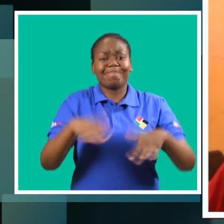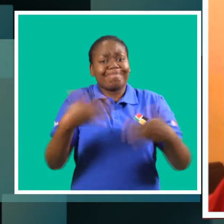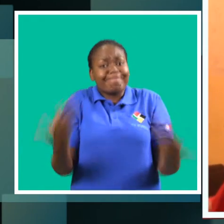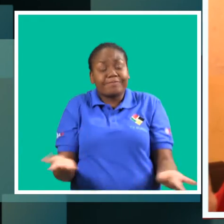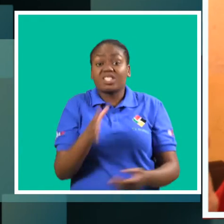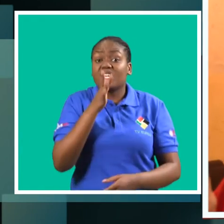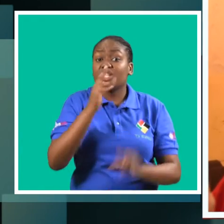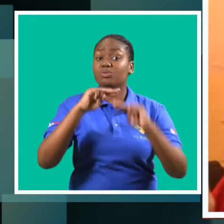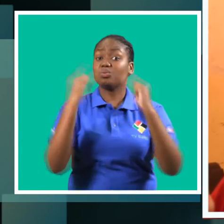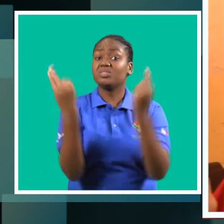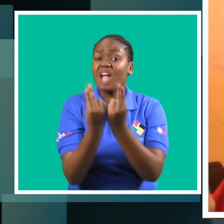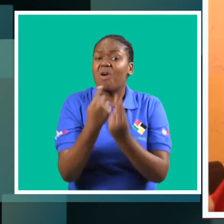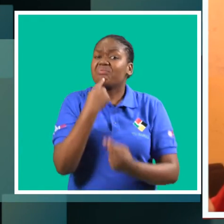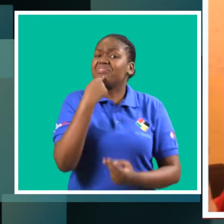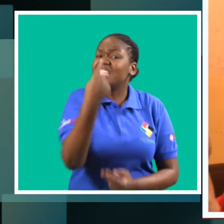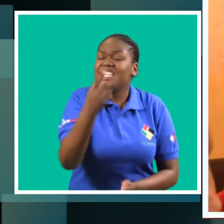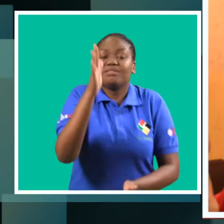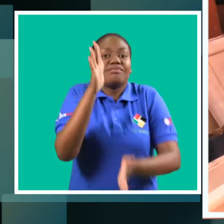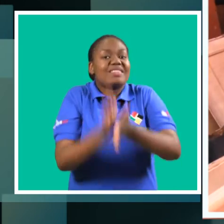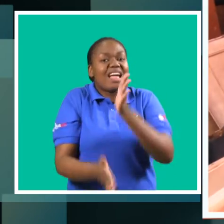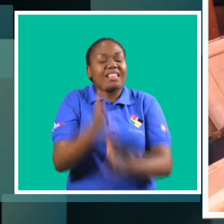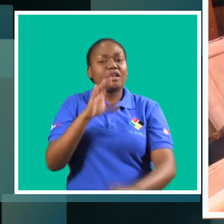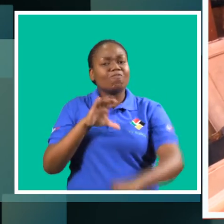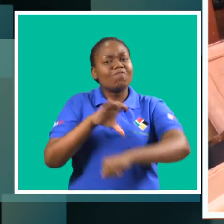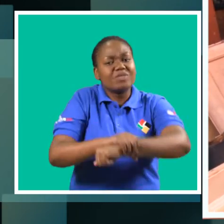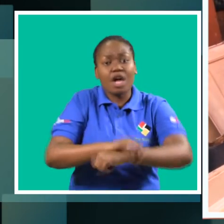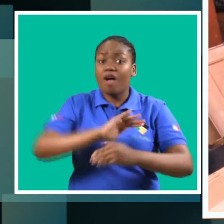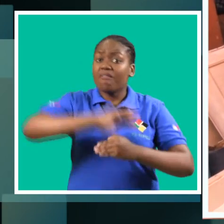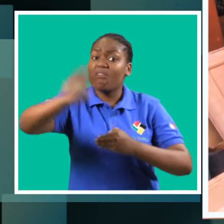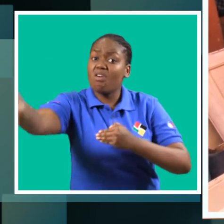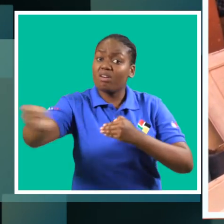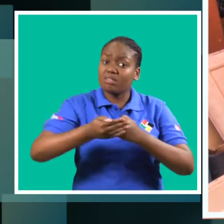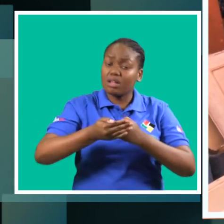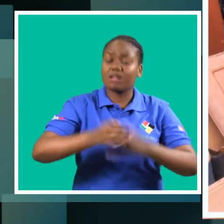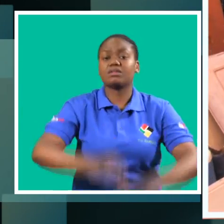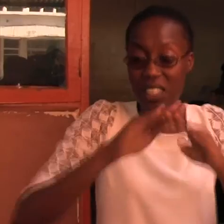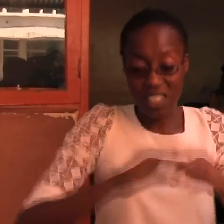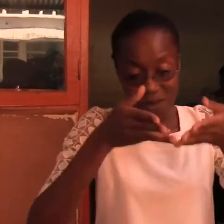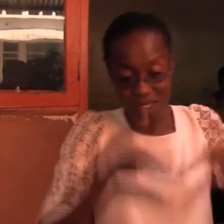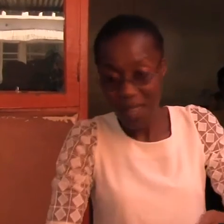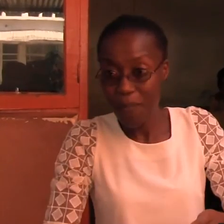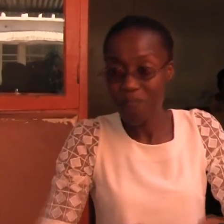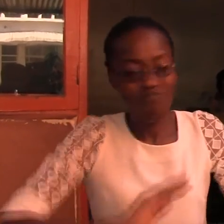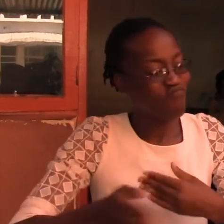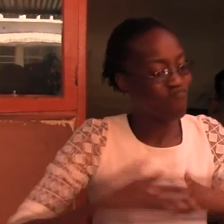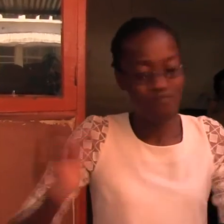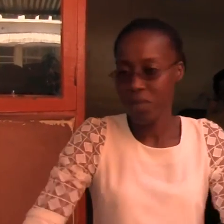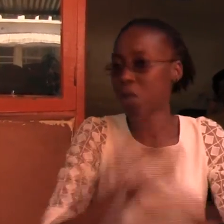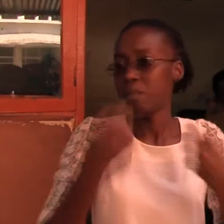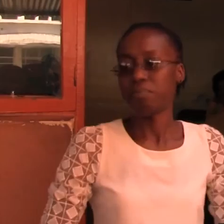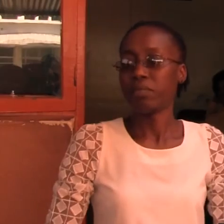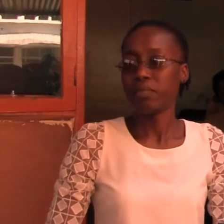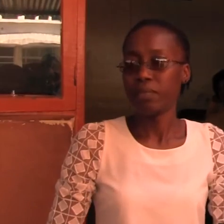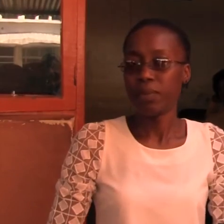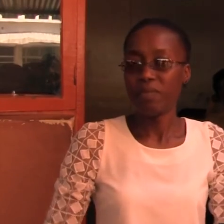menos de seus recipientes, mas a polícia diz que nada apreendido será devolvido. Não se devolve nada, é